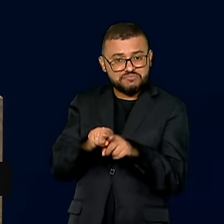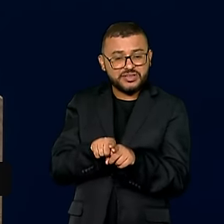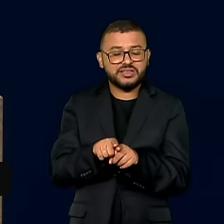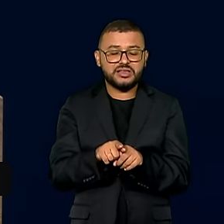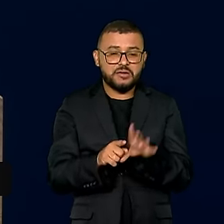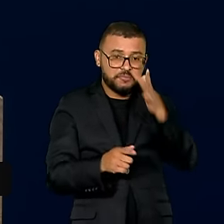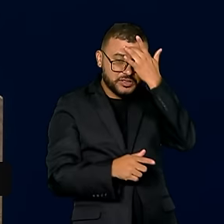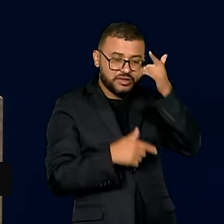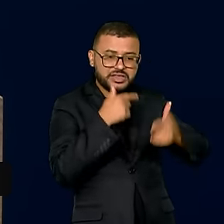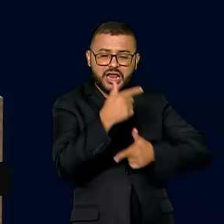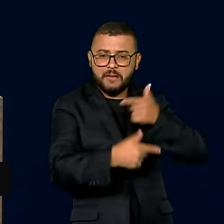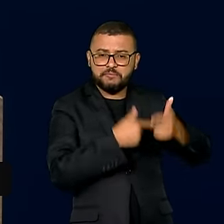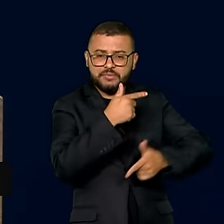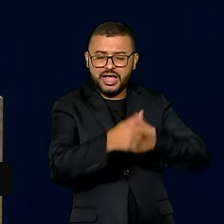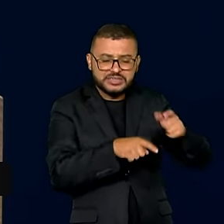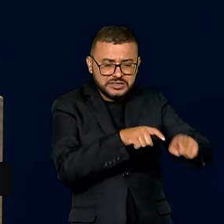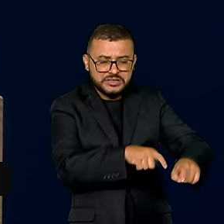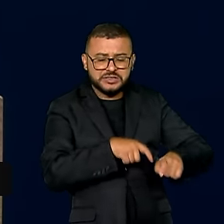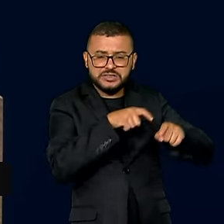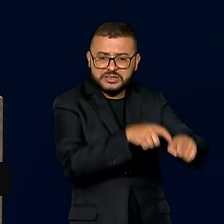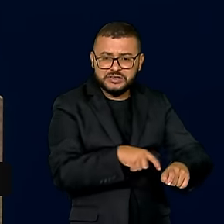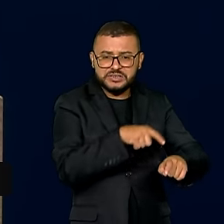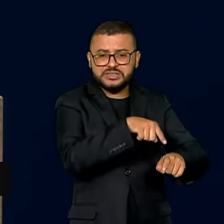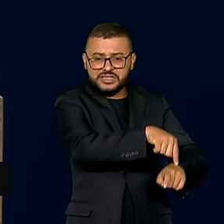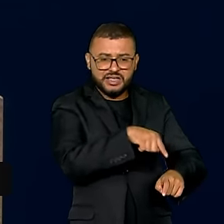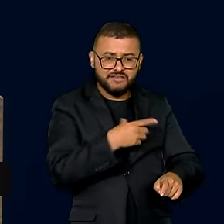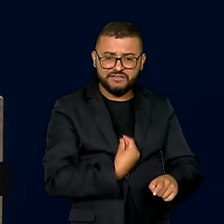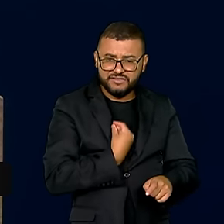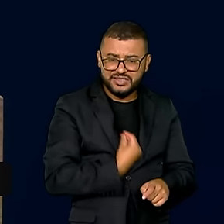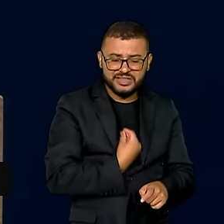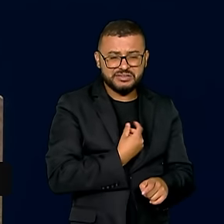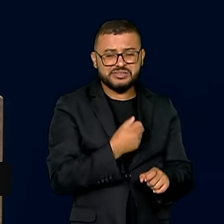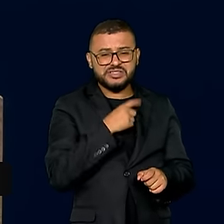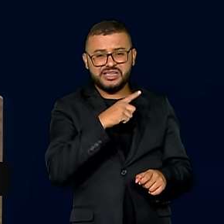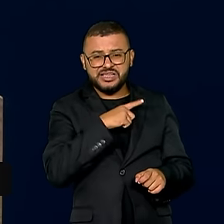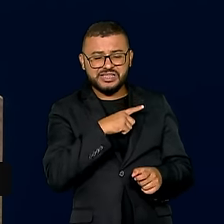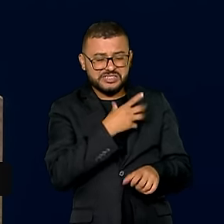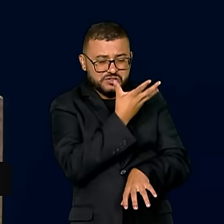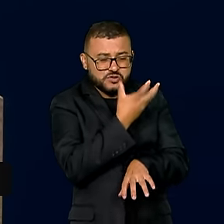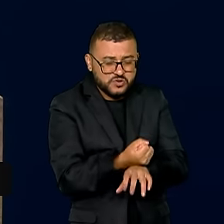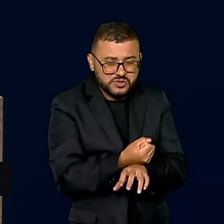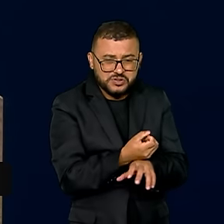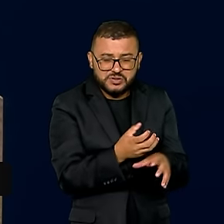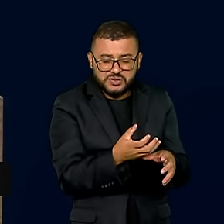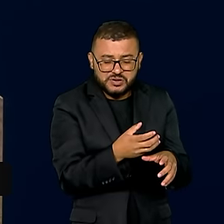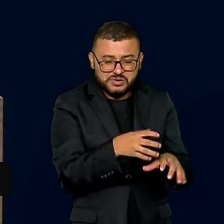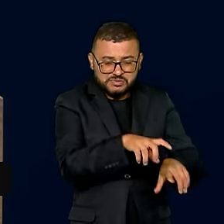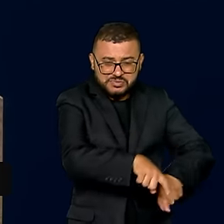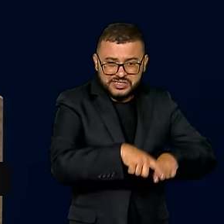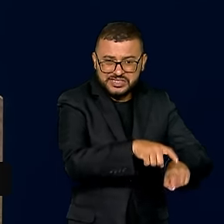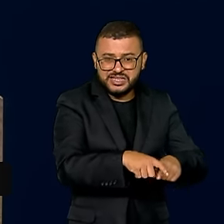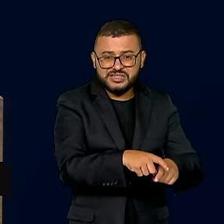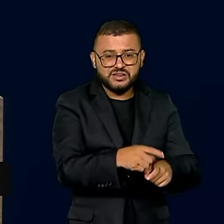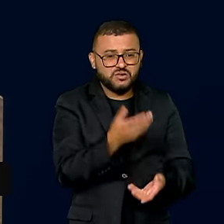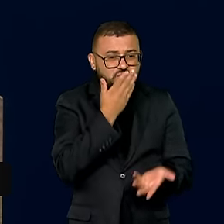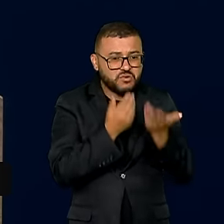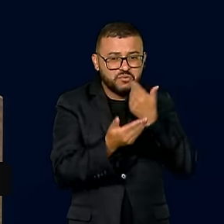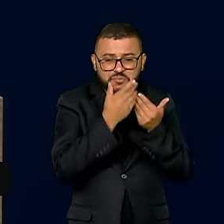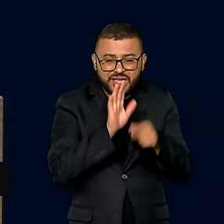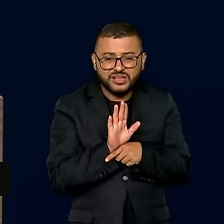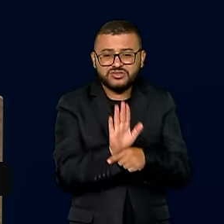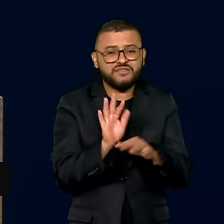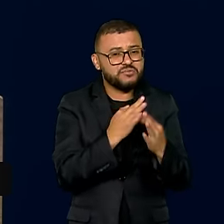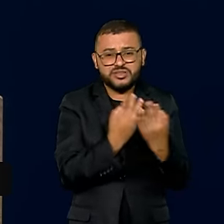Trabalhadores do campo que tem suas lavouras de subsistência devastadas pela seca e já não pode alimentar suas